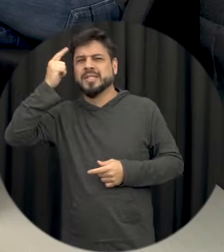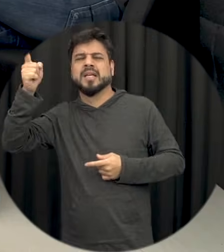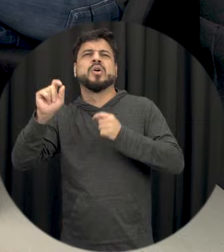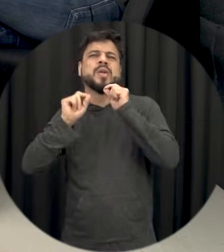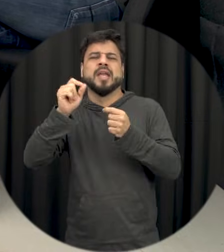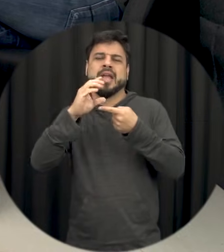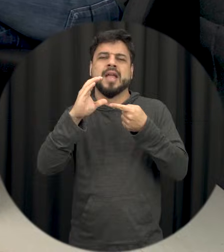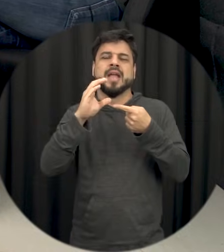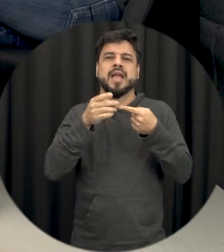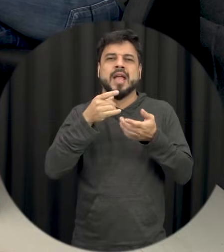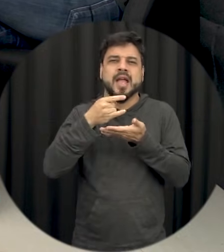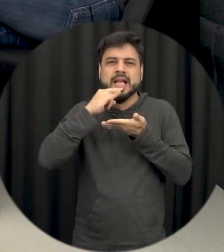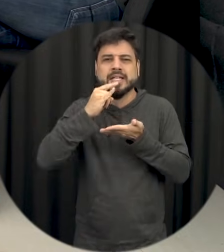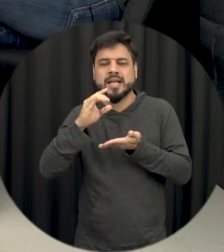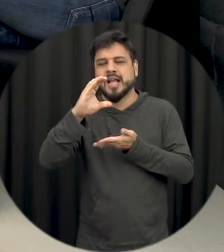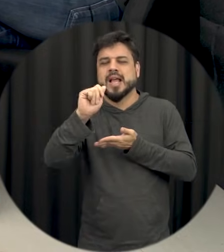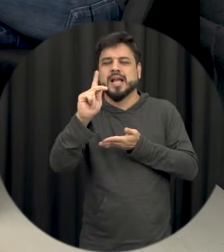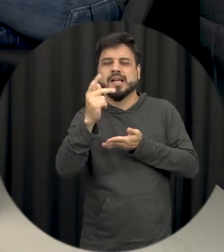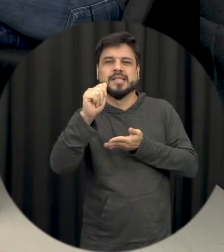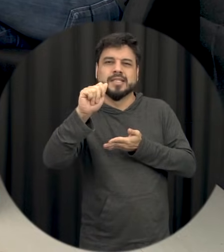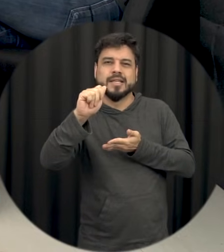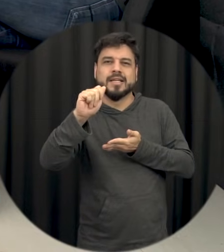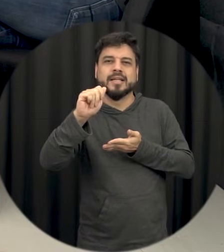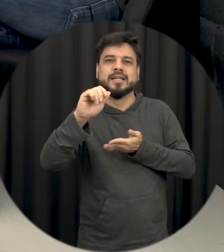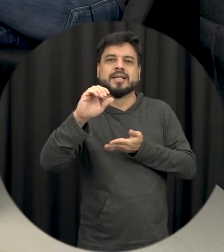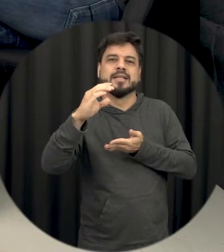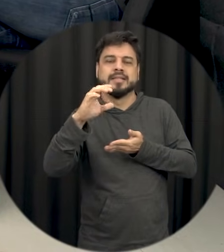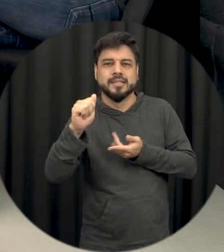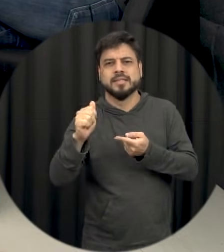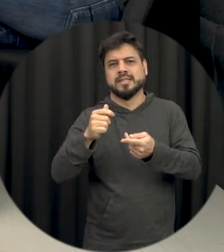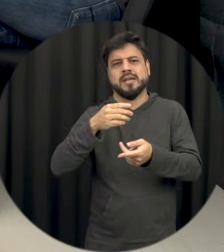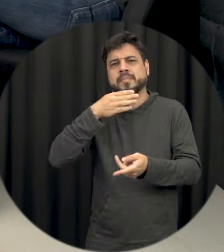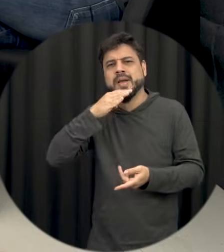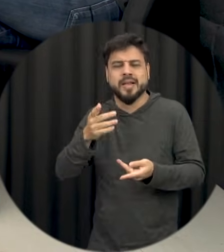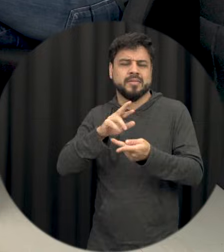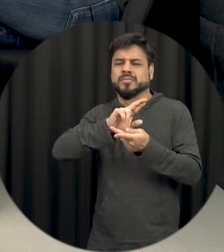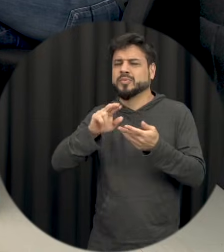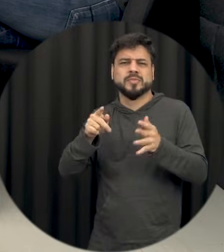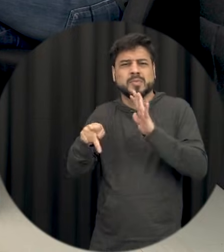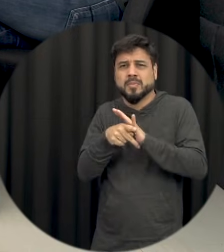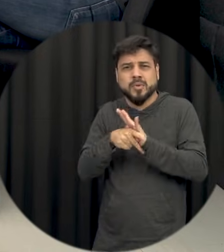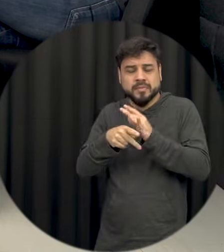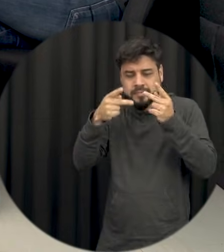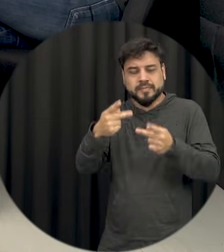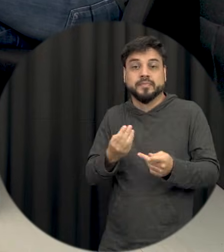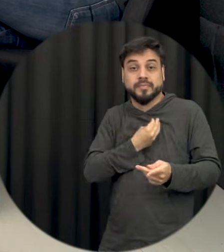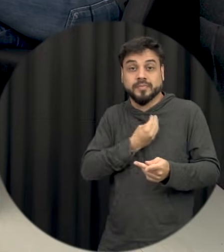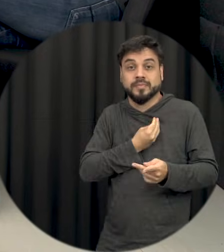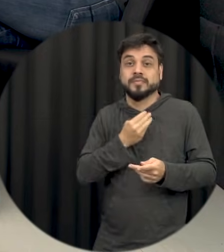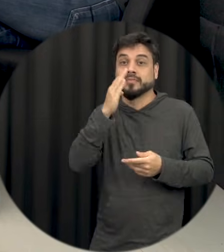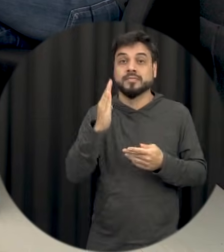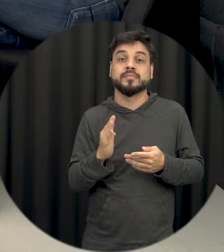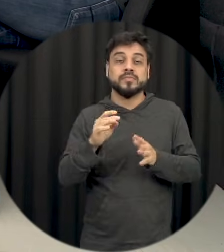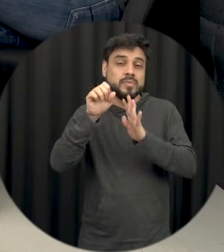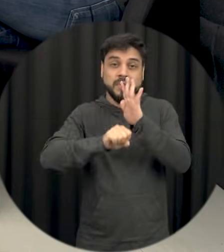é, enfim, manga, tem um monte de coisa do cotidiano da vida brasileira, inclusive do século